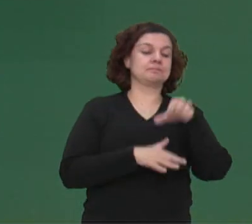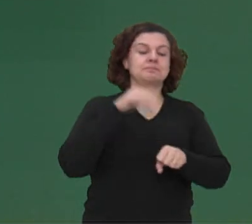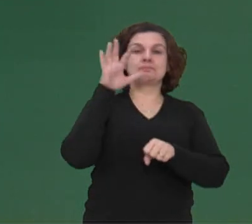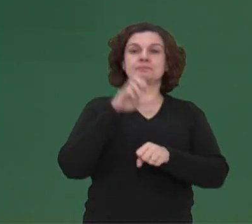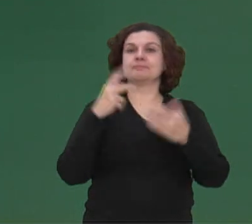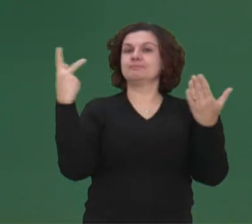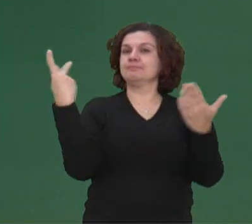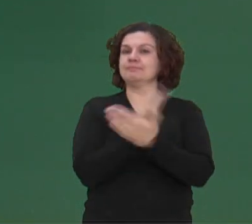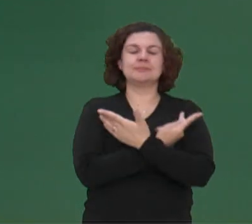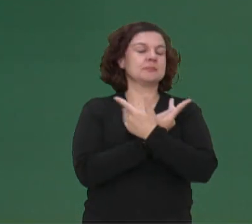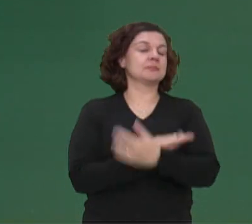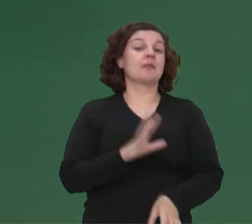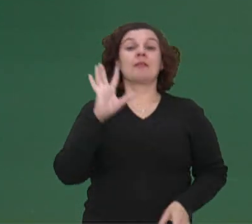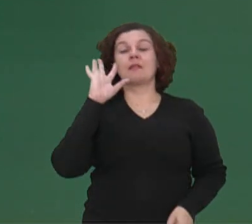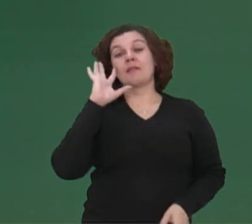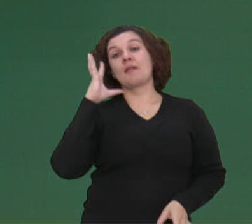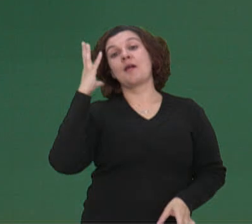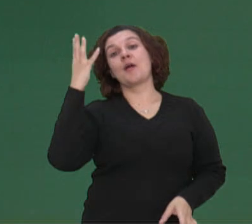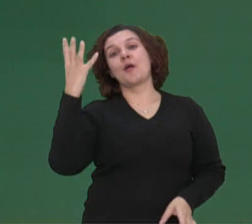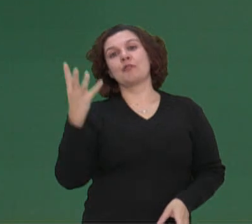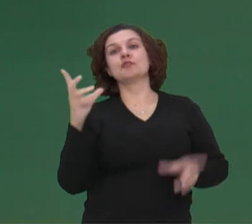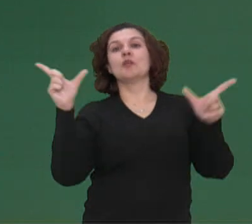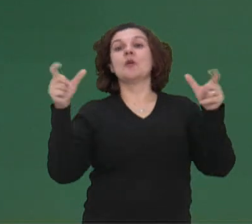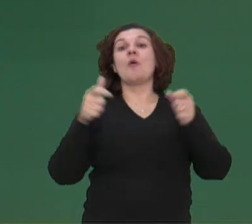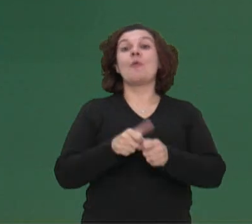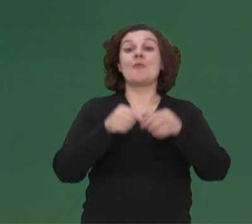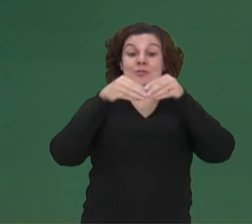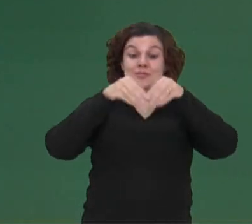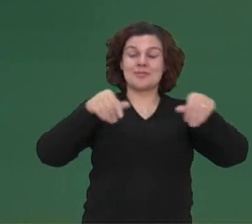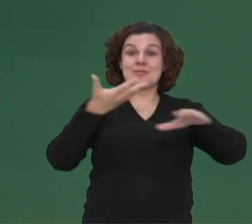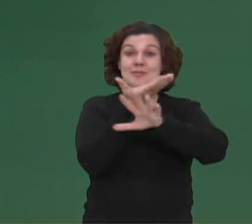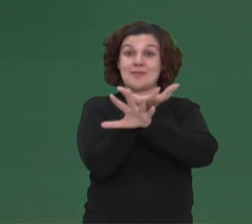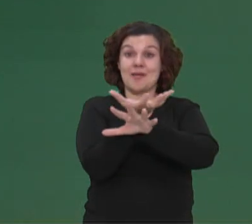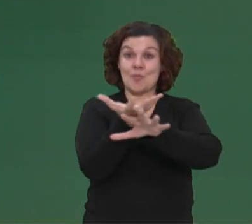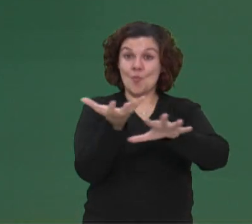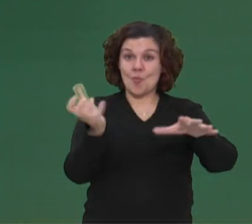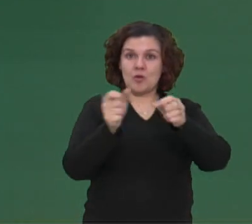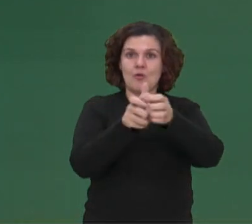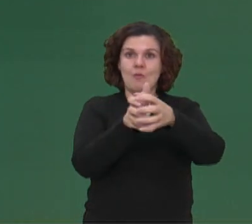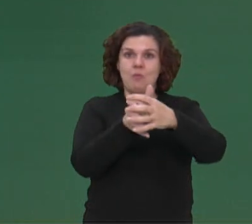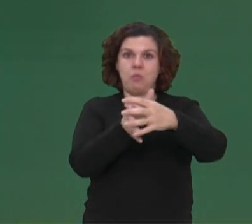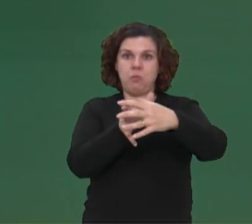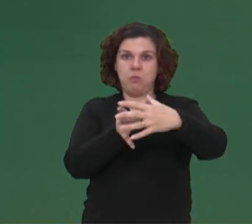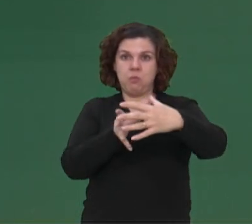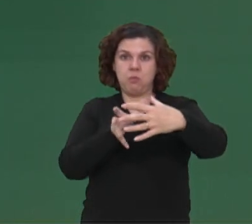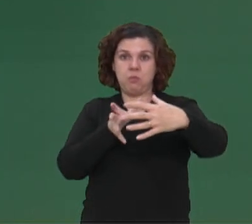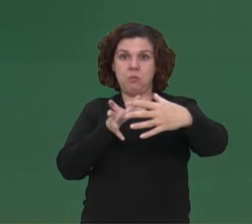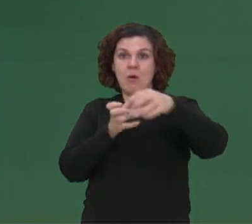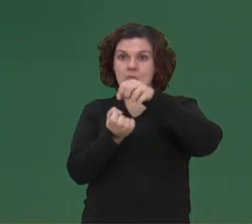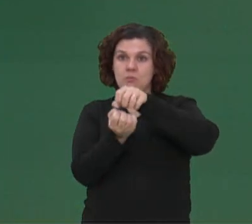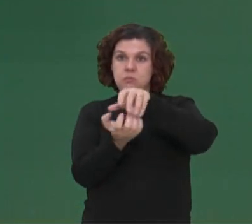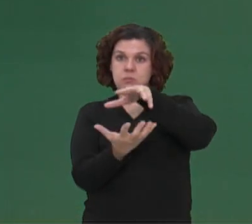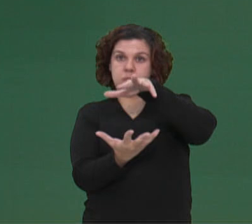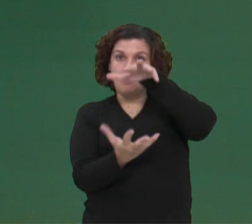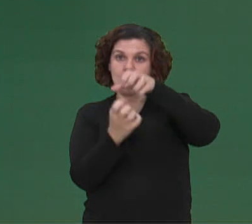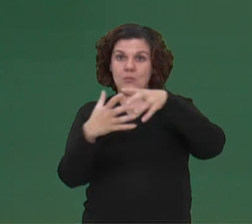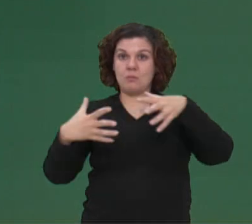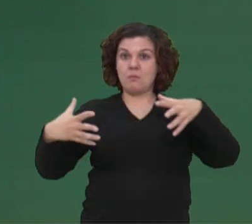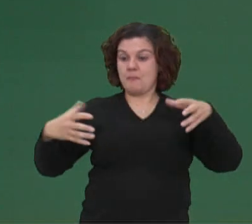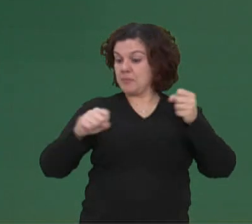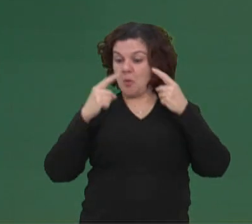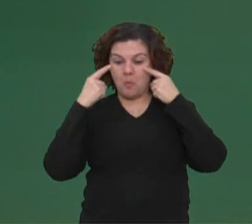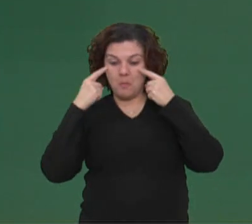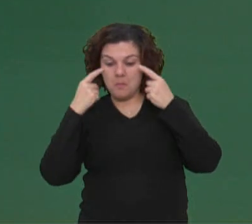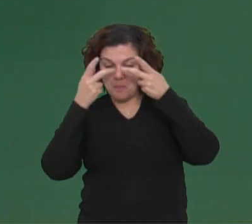e, consequentemente, o deserto foi se expandindo. E a grande preocupação, né, é que o Saara vem aumentando o